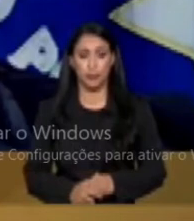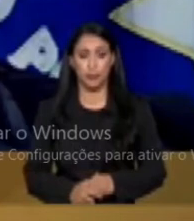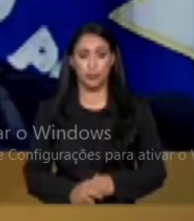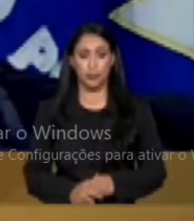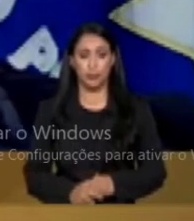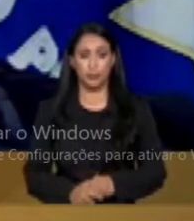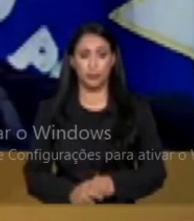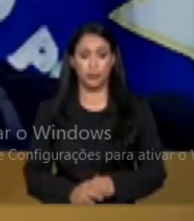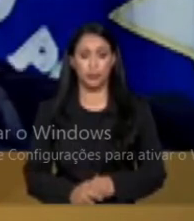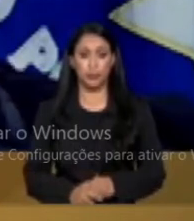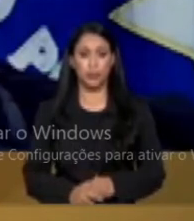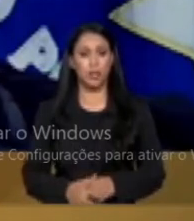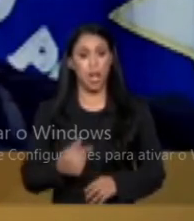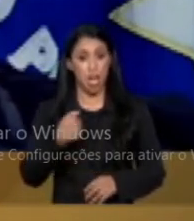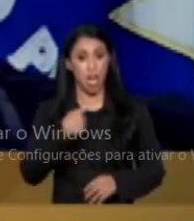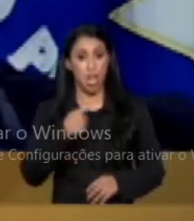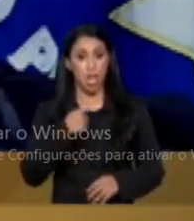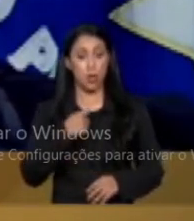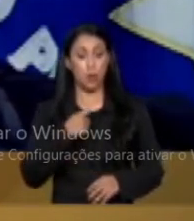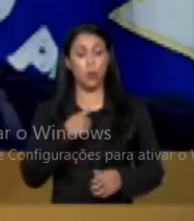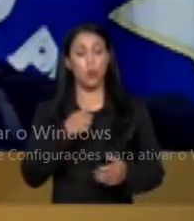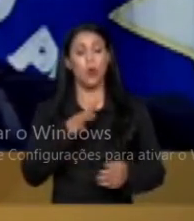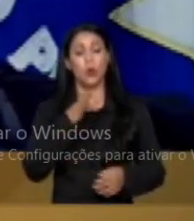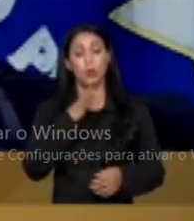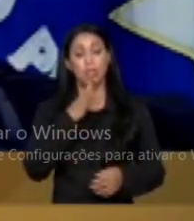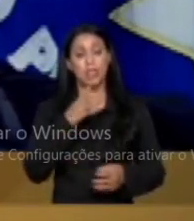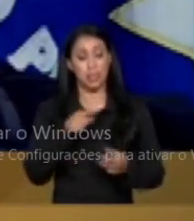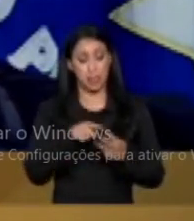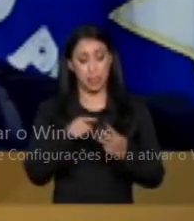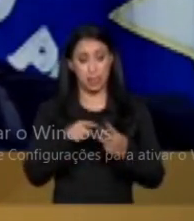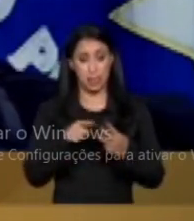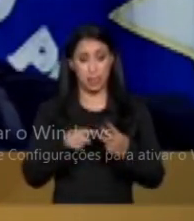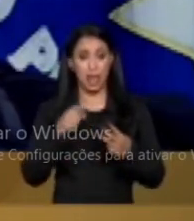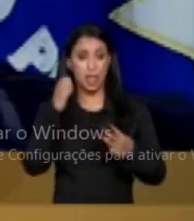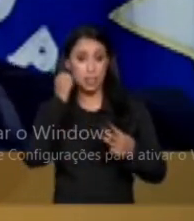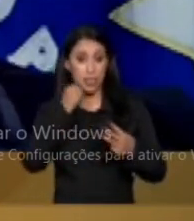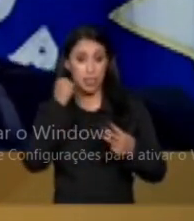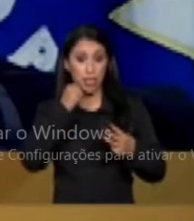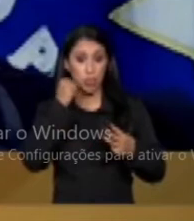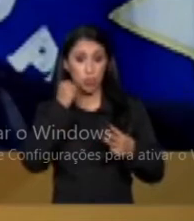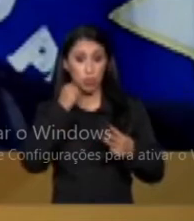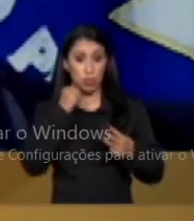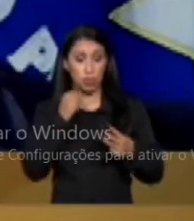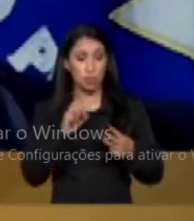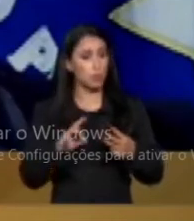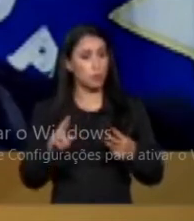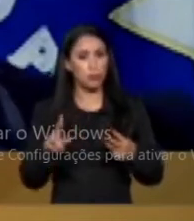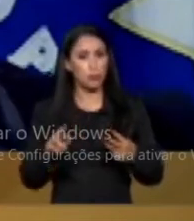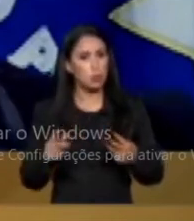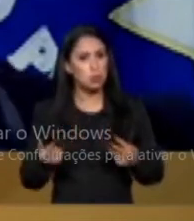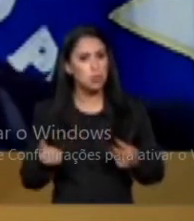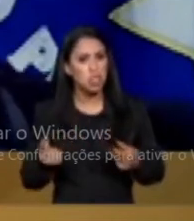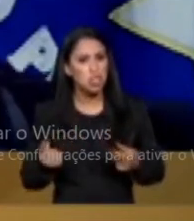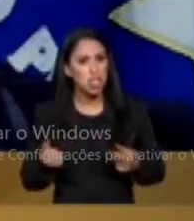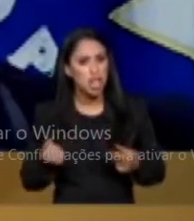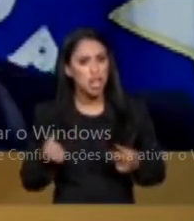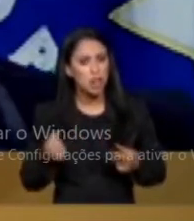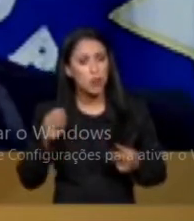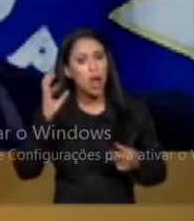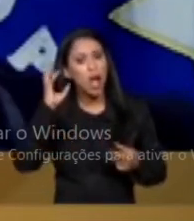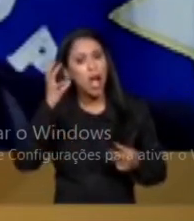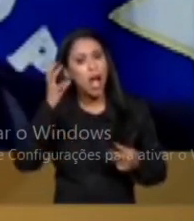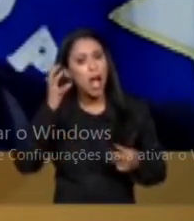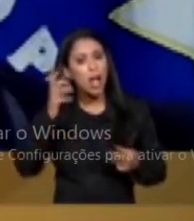eu conheci na minha geração 3 senadores eleitos sem dinheiro, sem rádio,